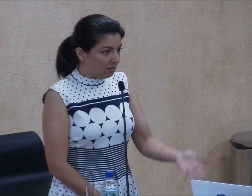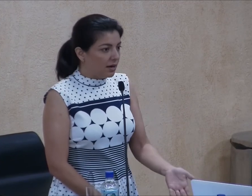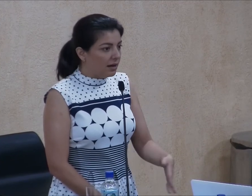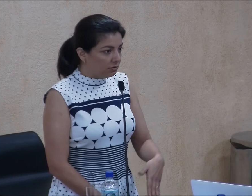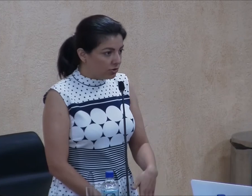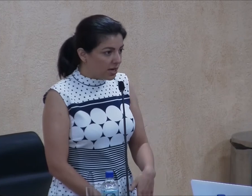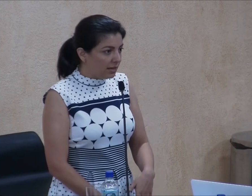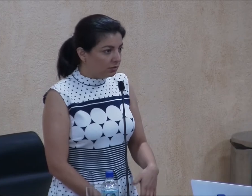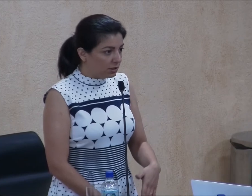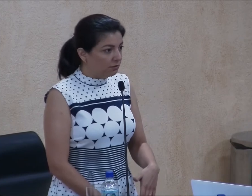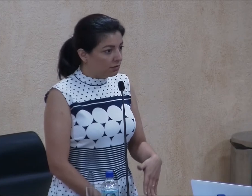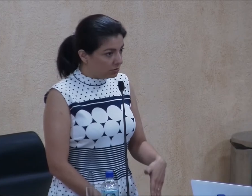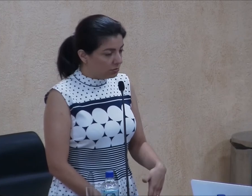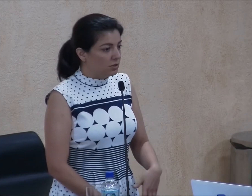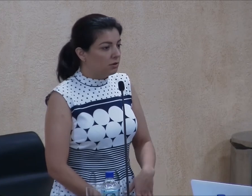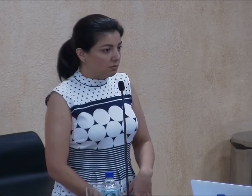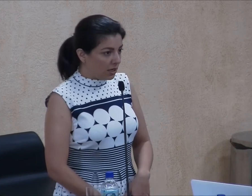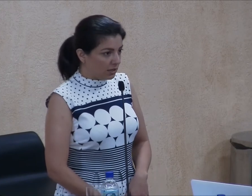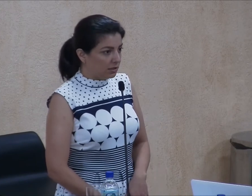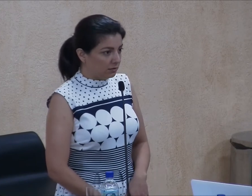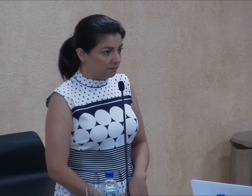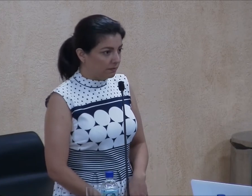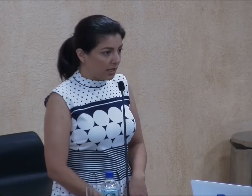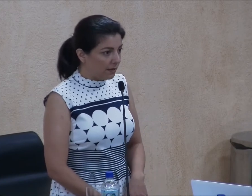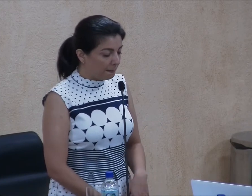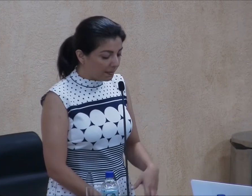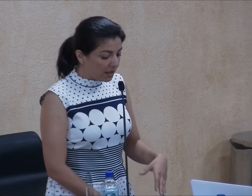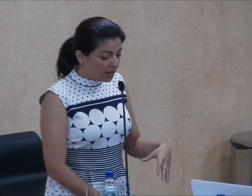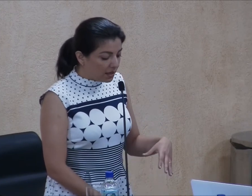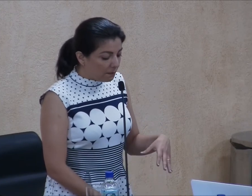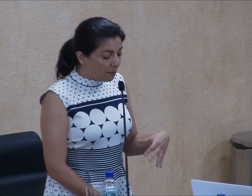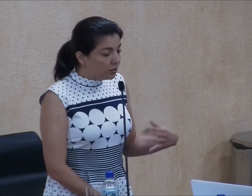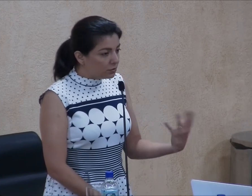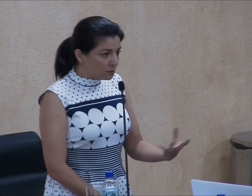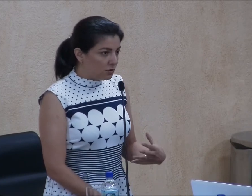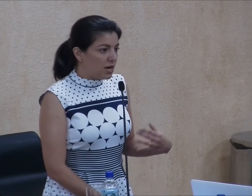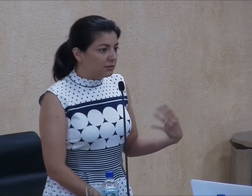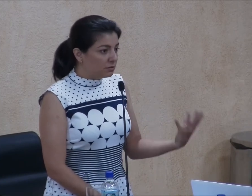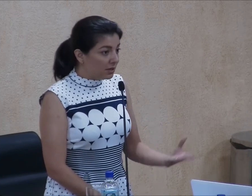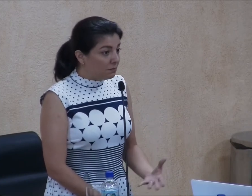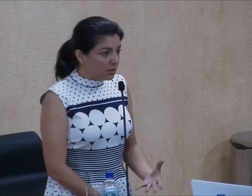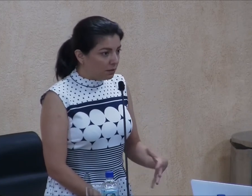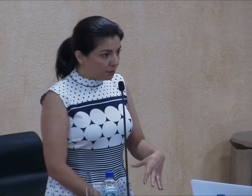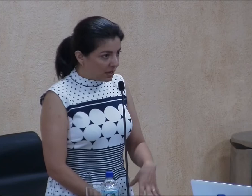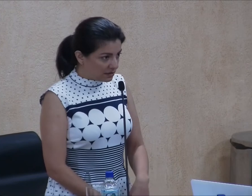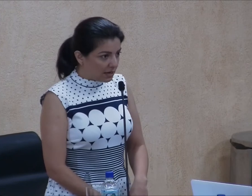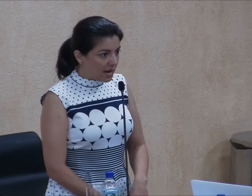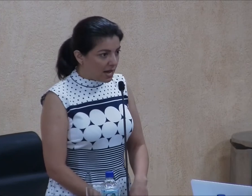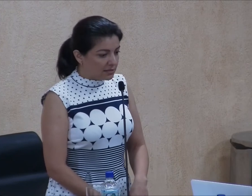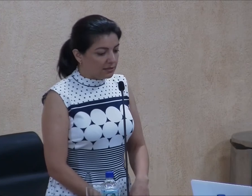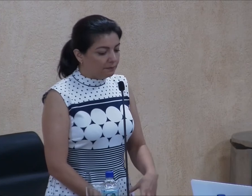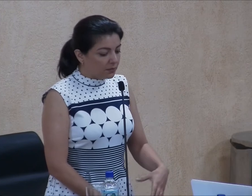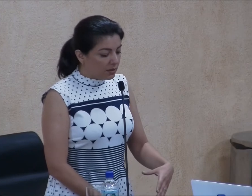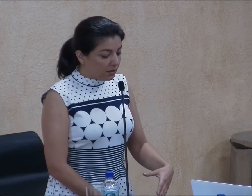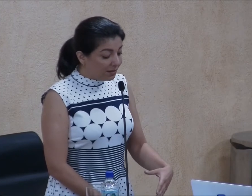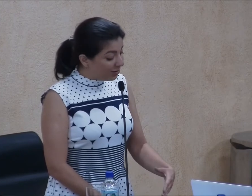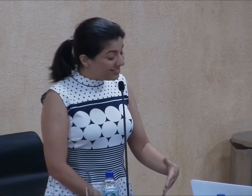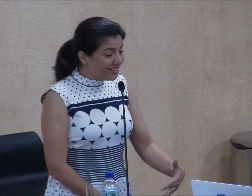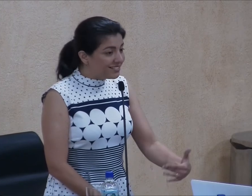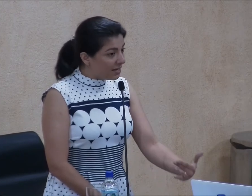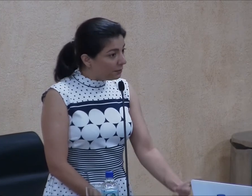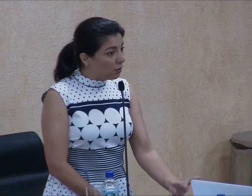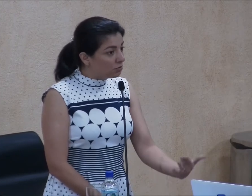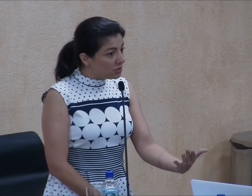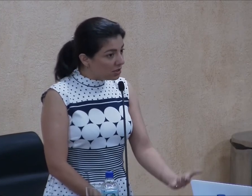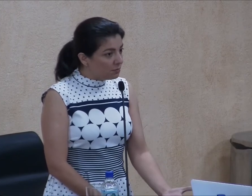para colocar ao teatro que não fosse do senhor Emiliano. Muitos projetos tramitam por esta casa e nós